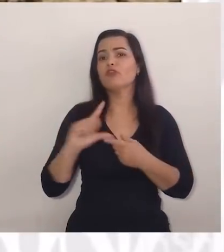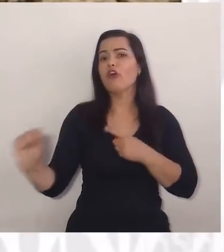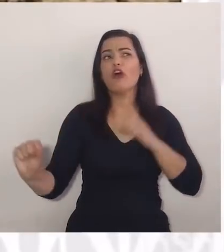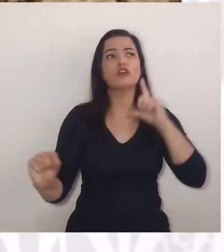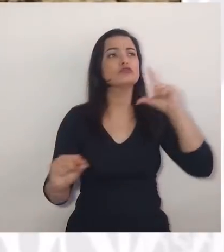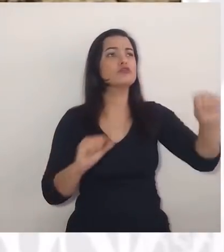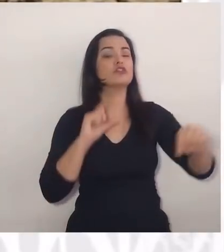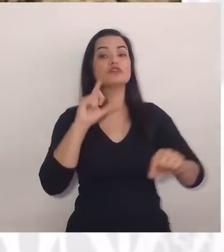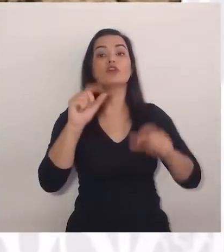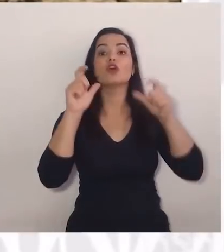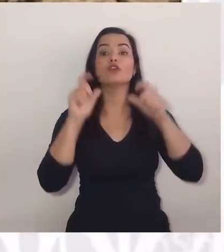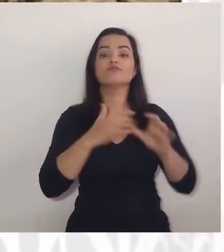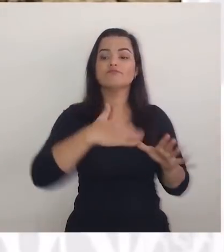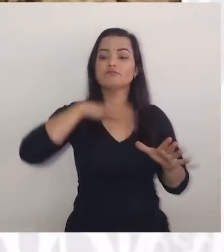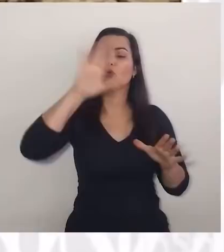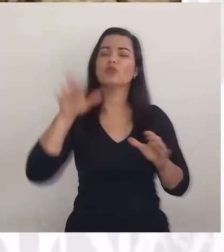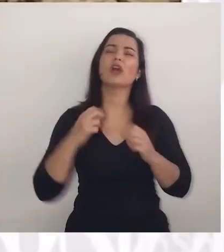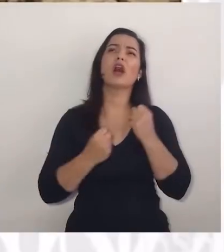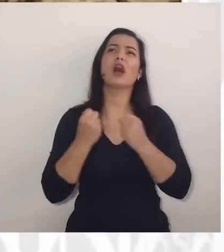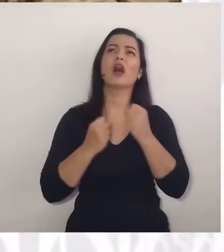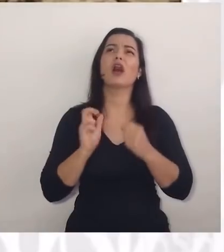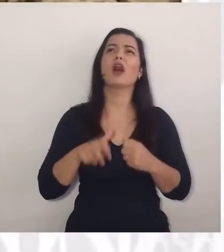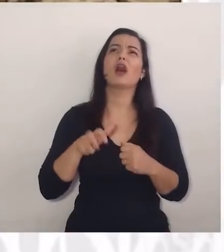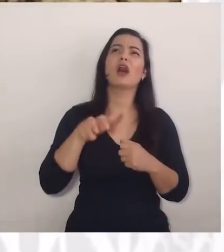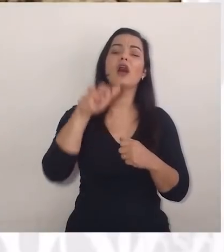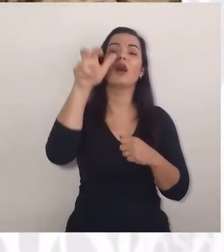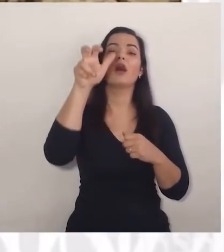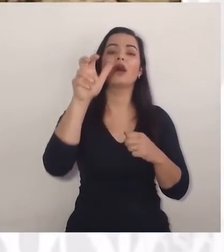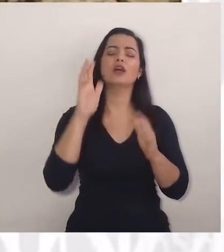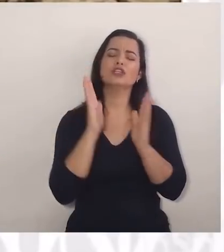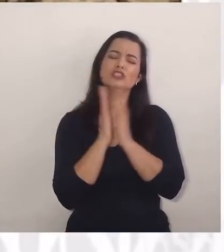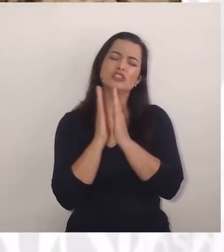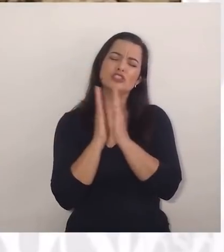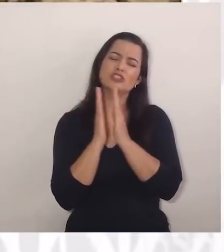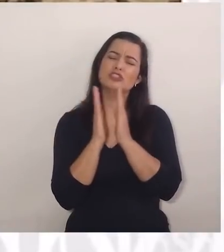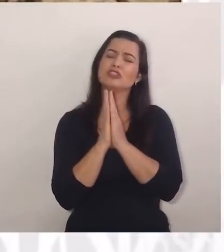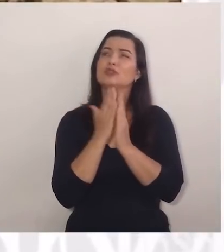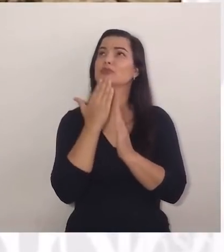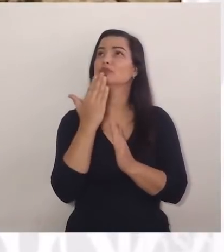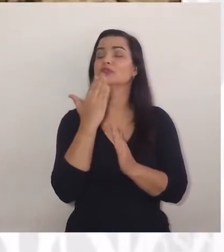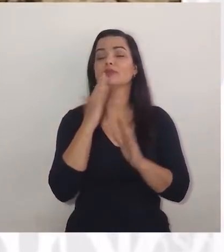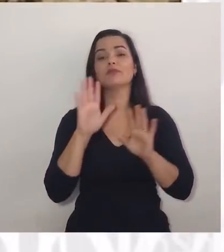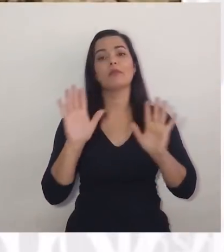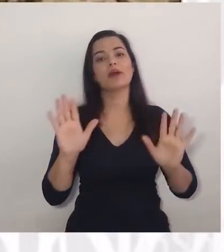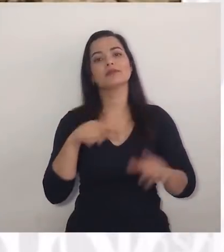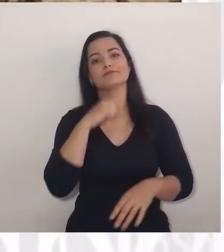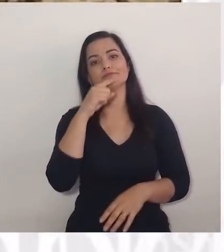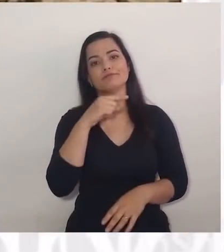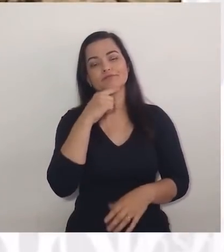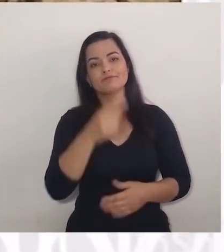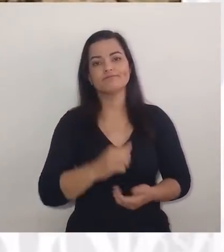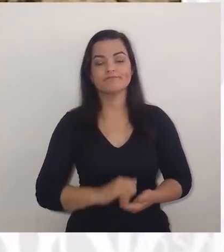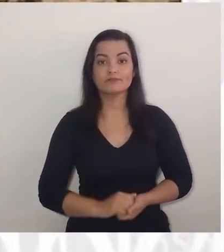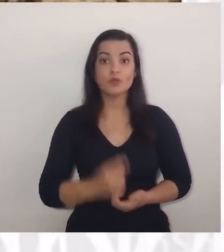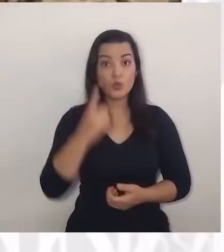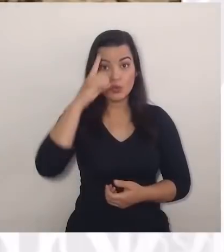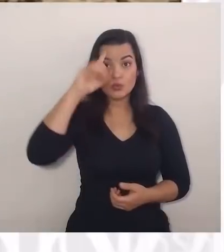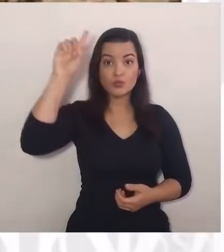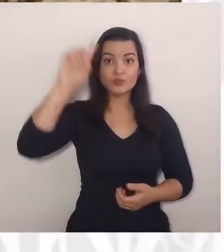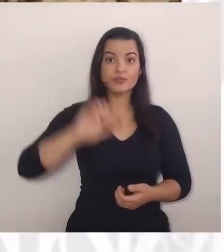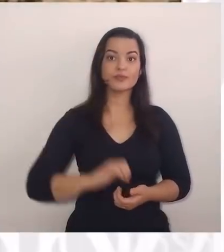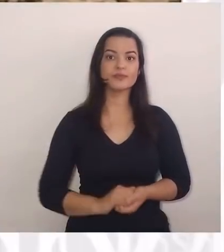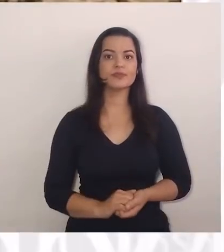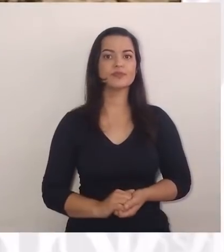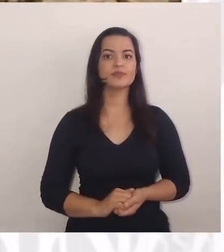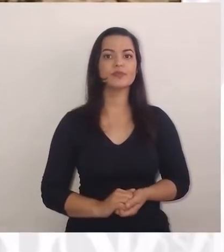montanhas, rogando por chuvas, mas não havia prece que desse jeito nessa calamidade. Um